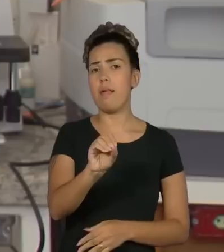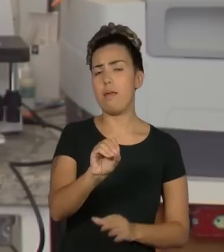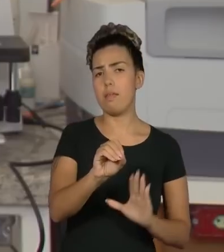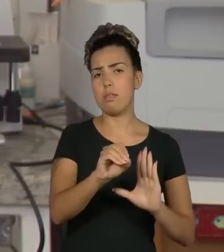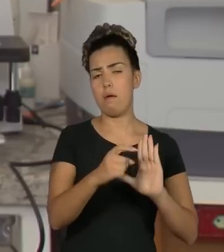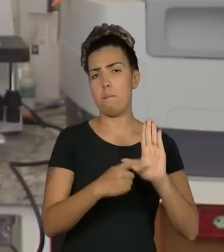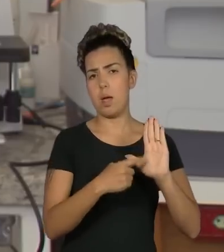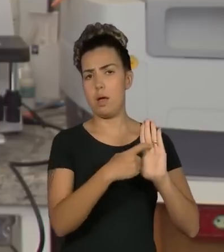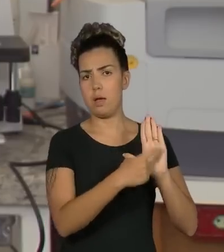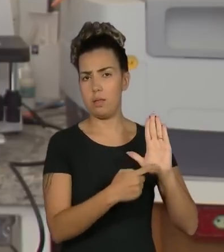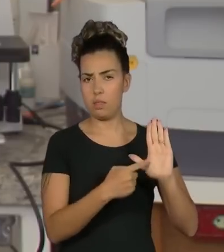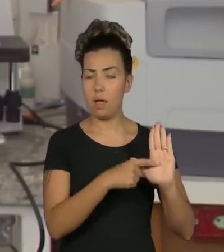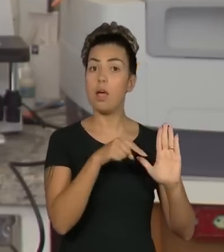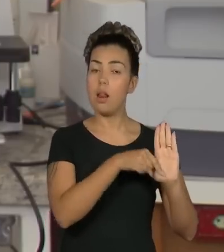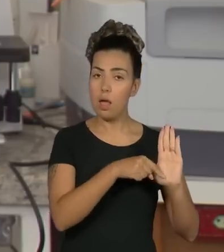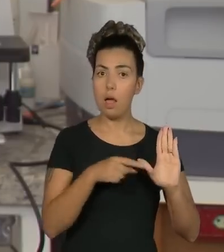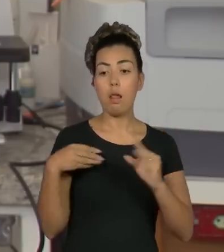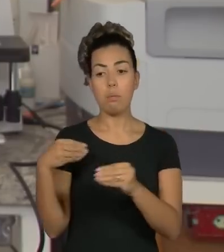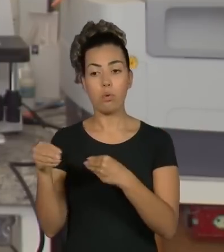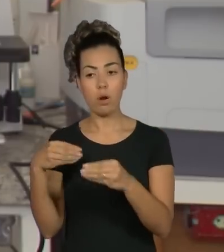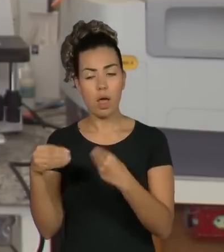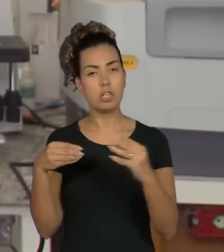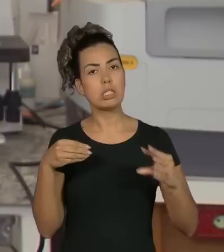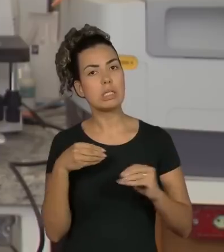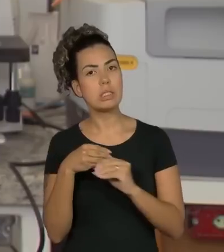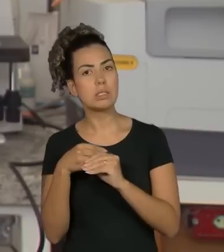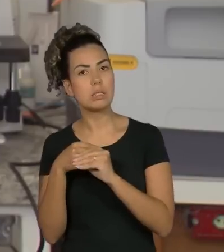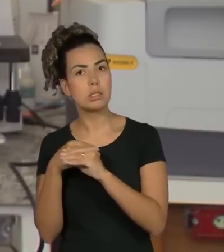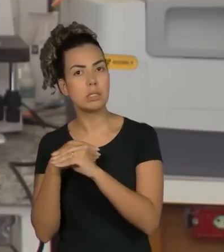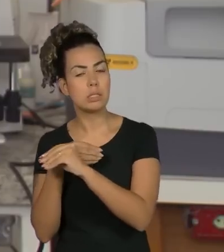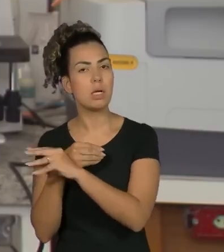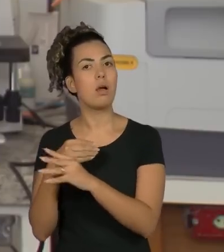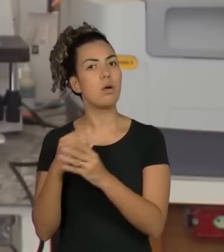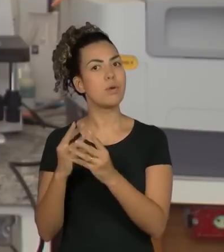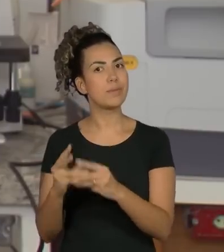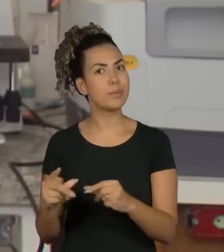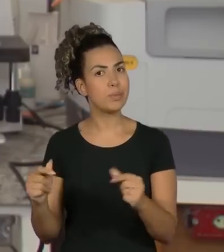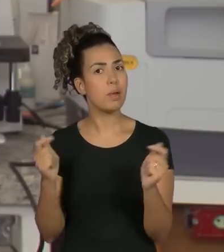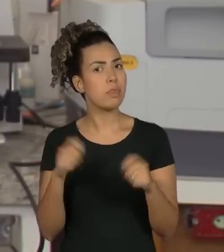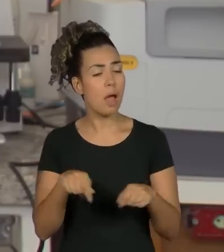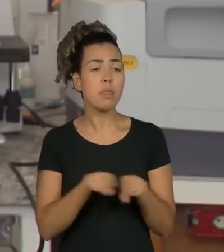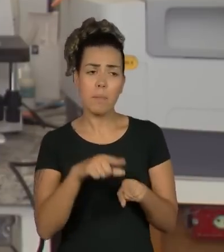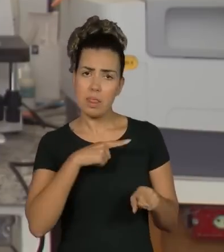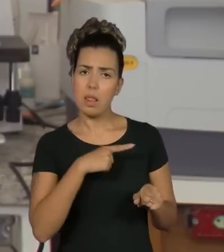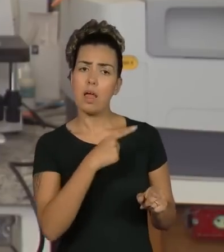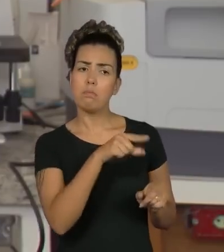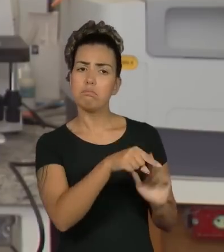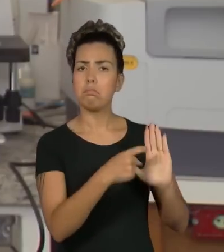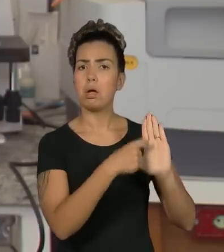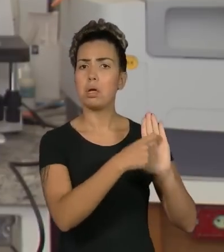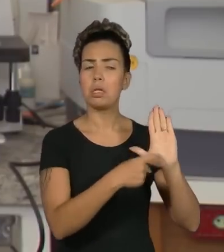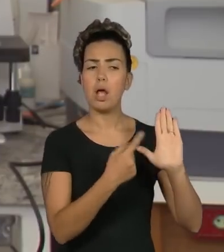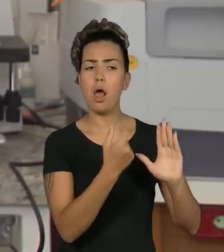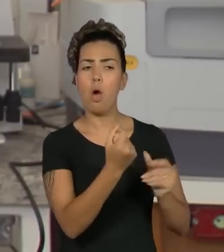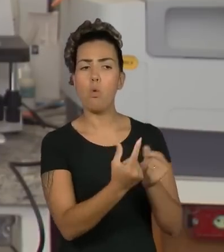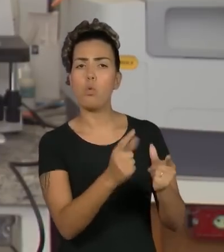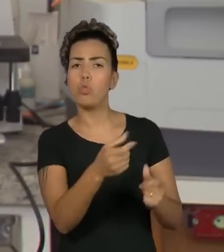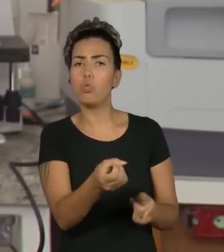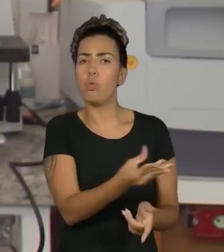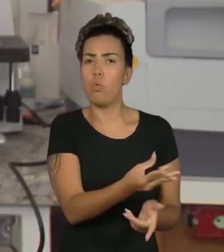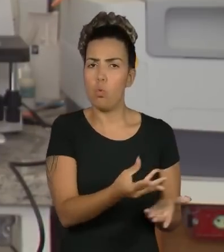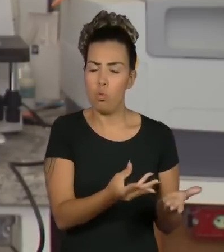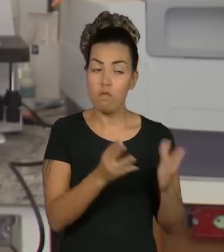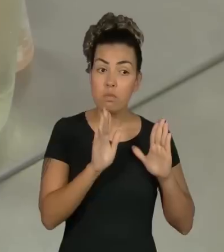como degradadores de plástico, outros novos. E a partir dessa comunidade, nós partimos para isolar